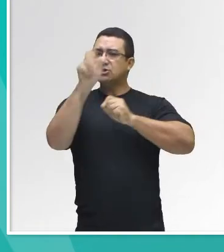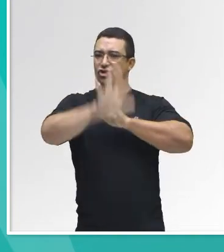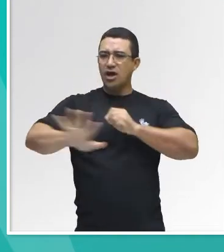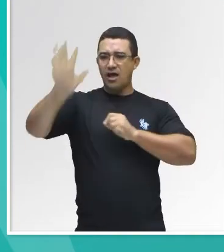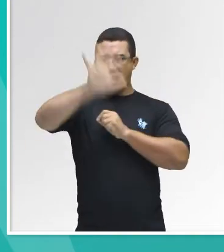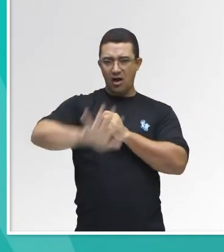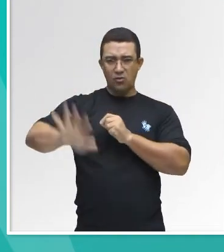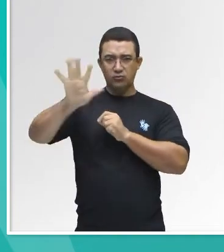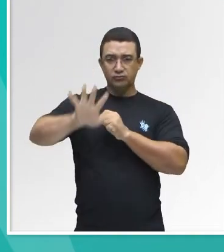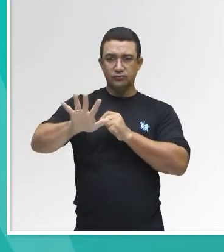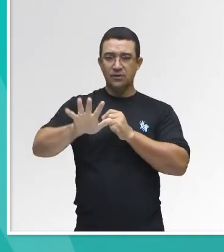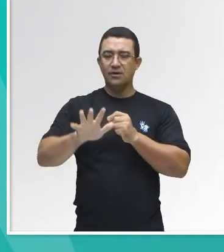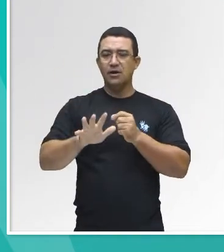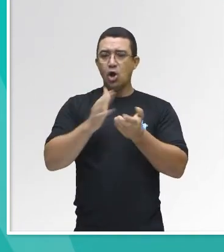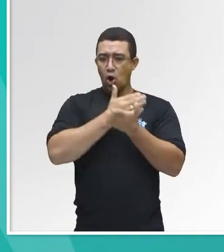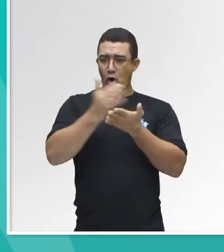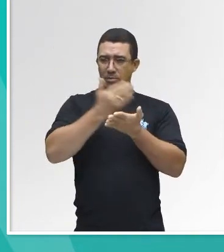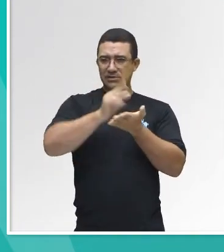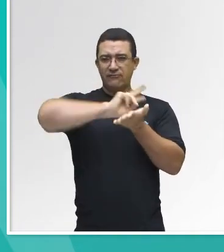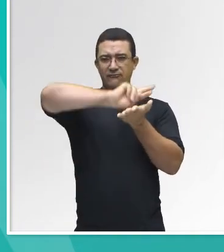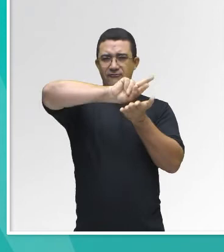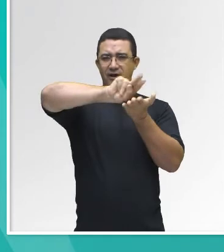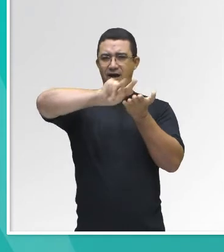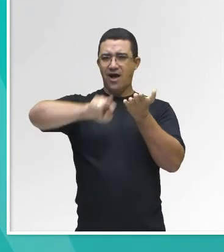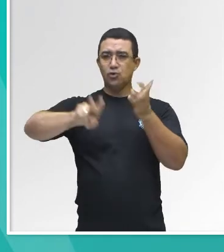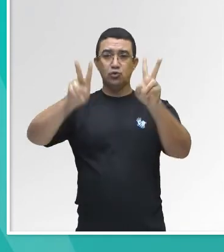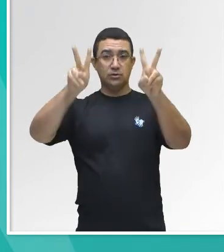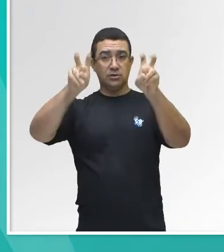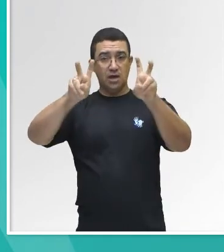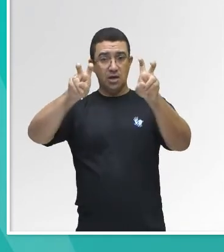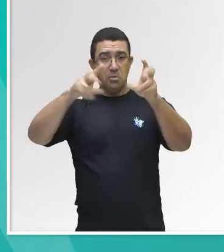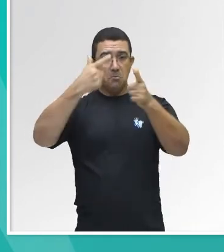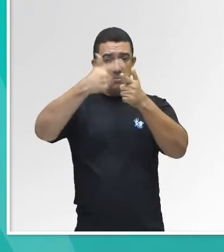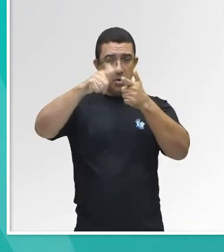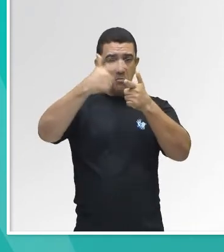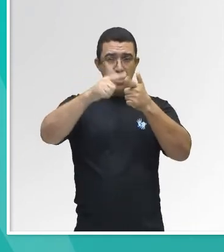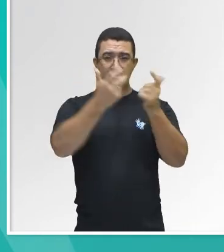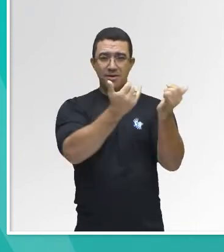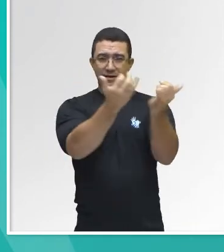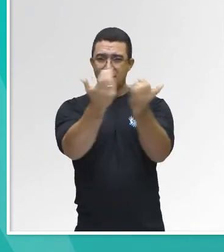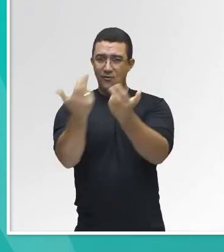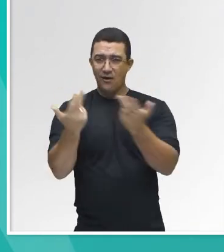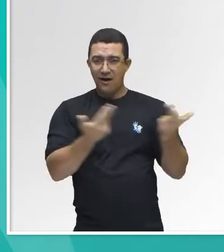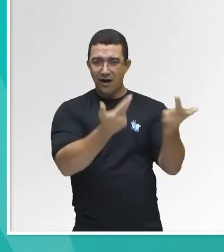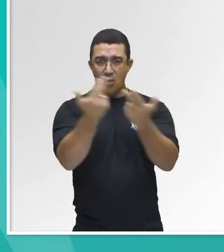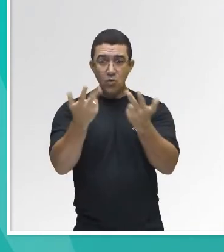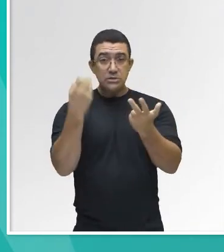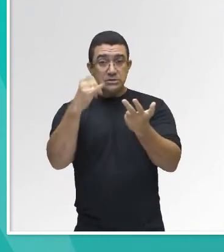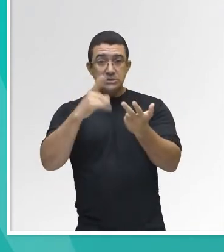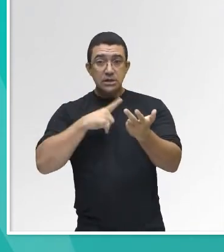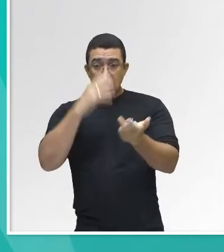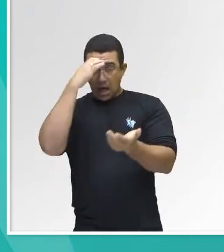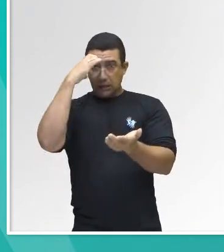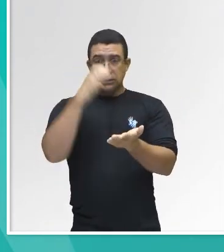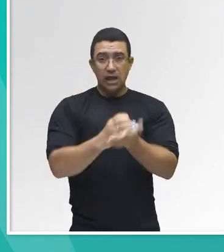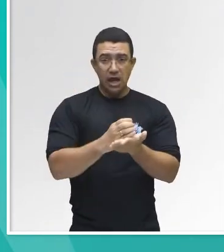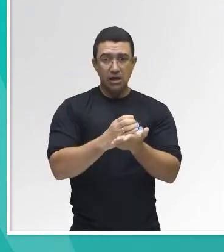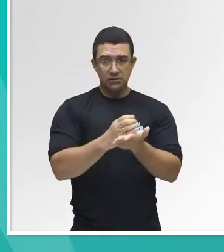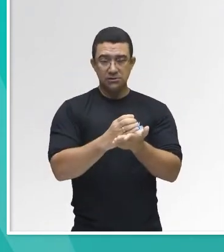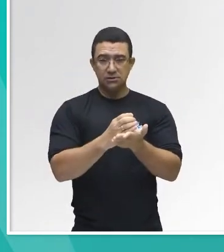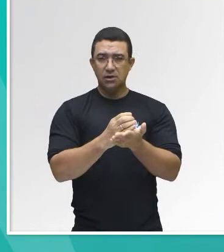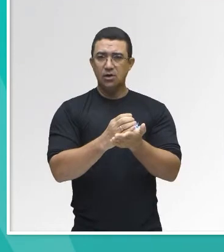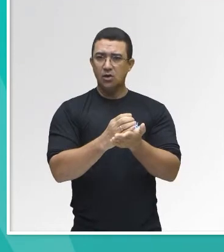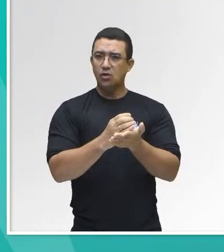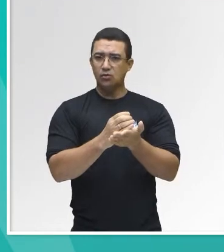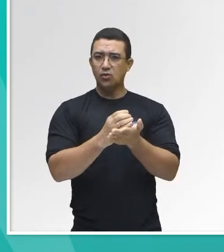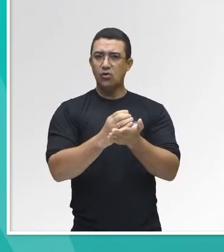de vários casos similares, se obtém uma tese comum que é aplicada a um novo